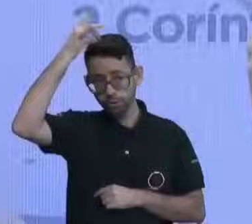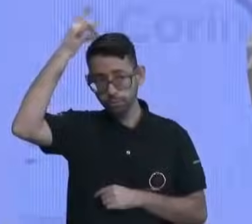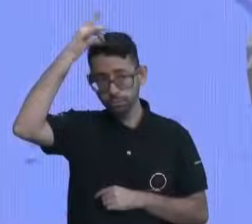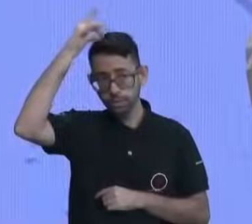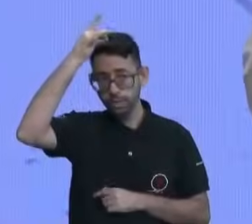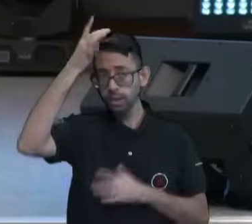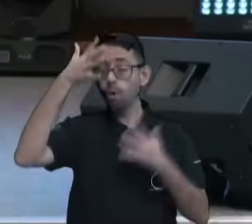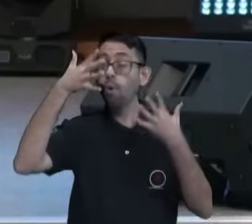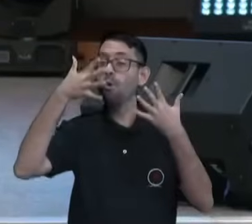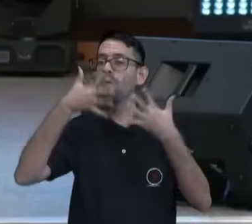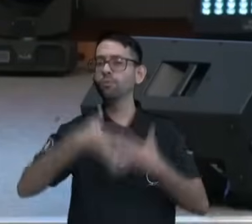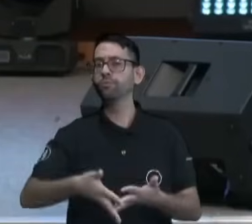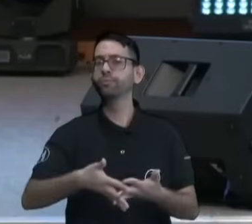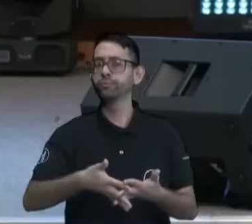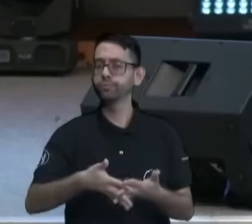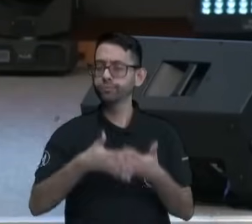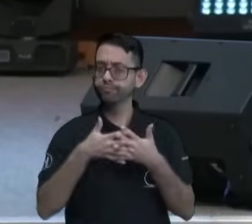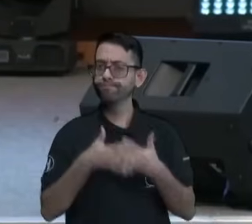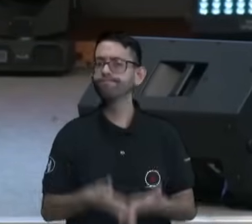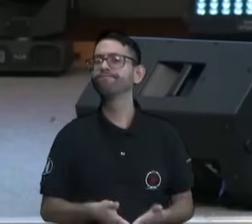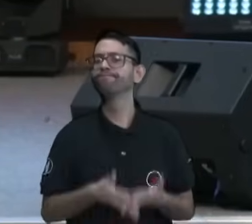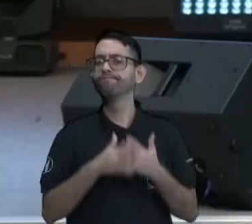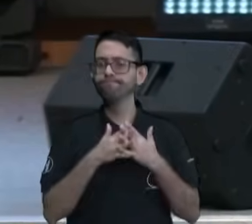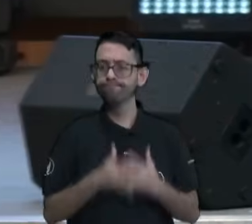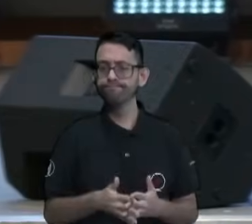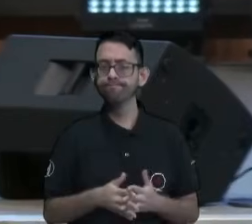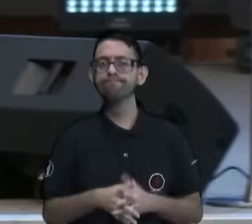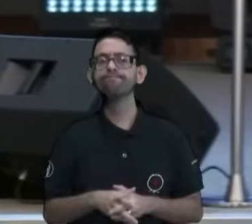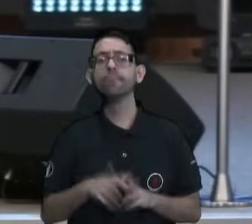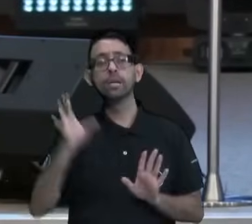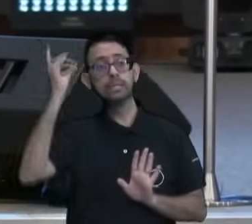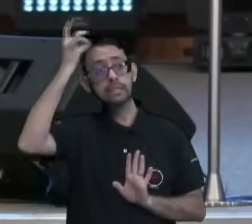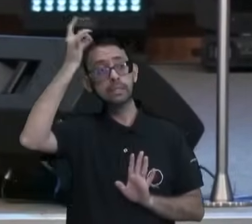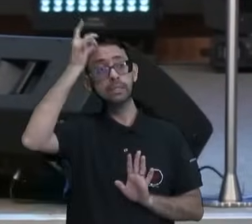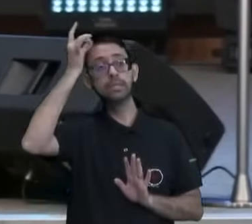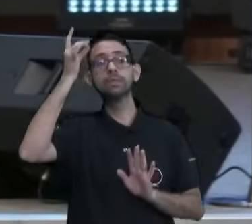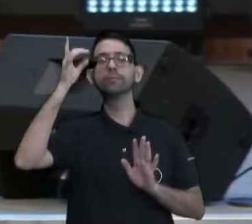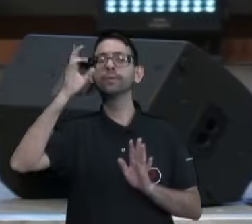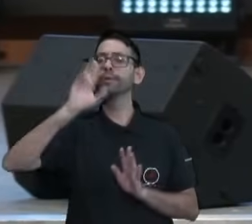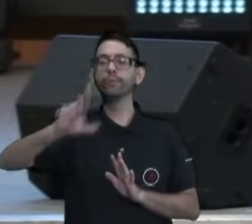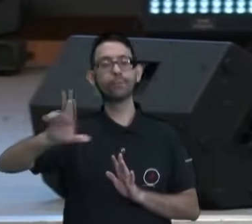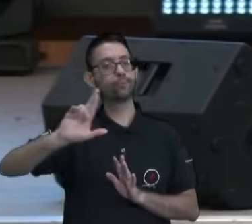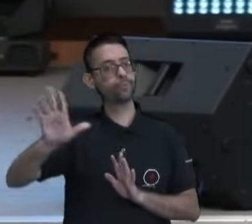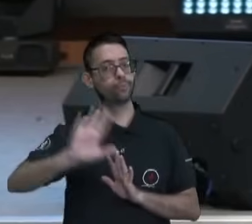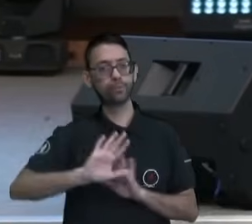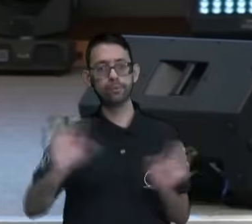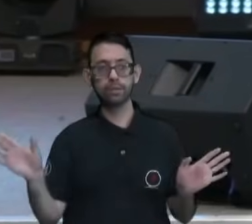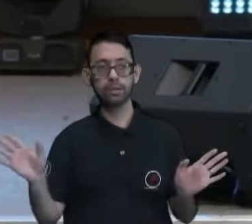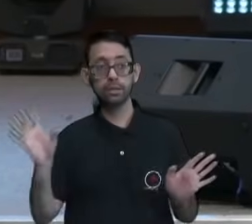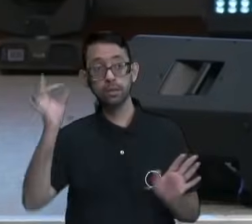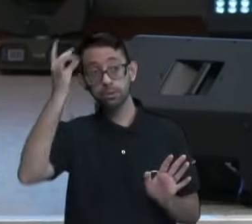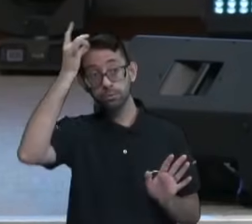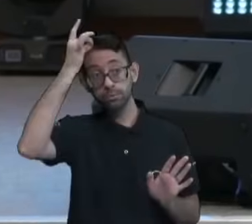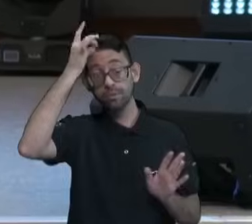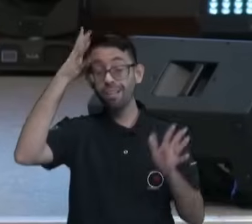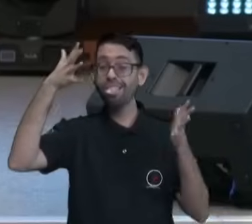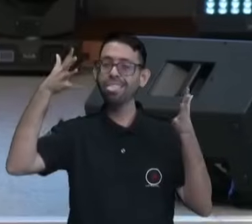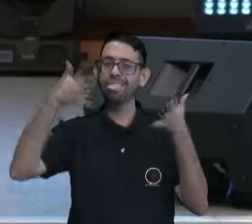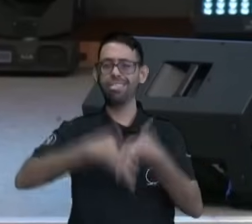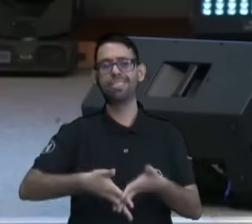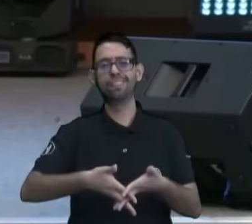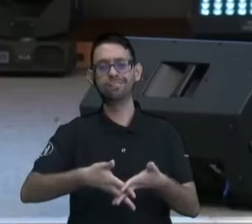confusão o espírito que não é o Espírito Santo é um espírito que traz confusão doutrinária